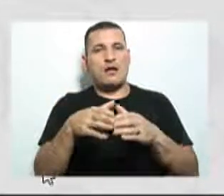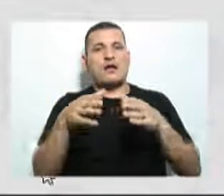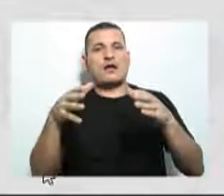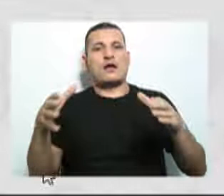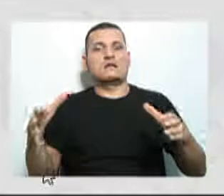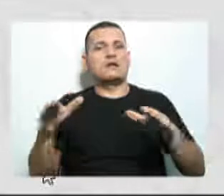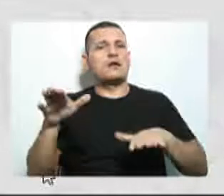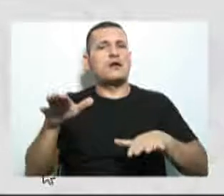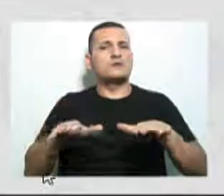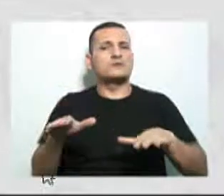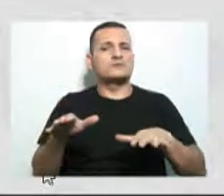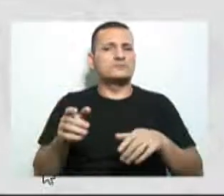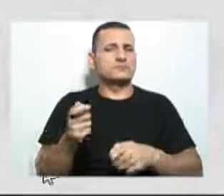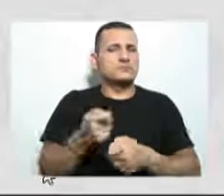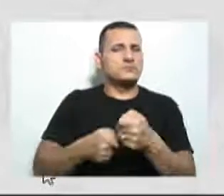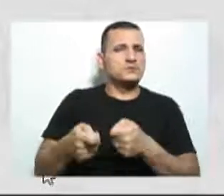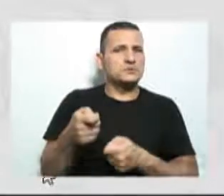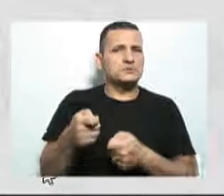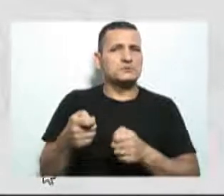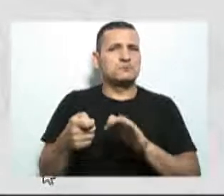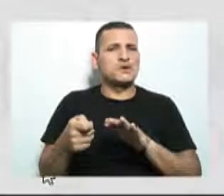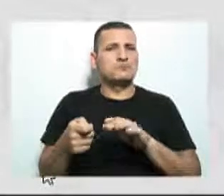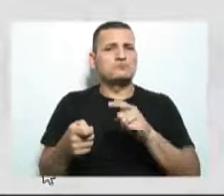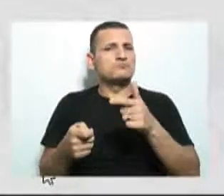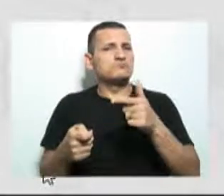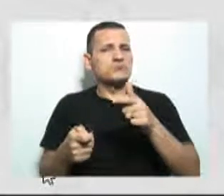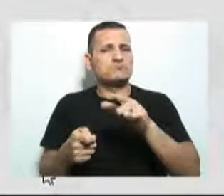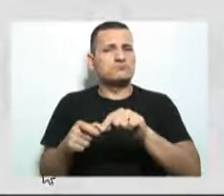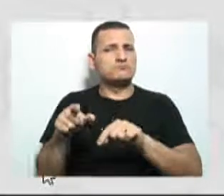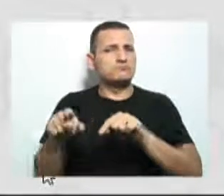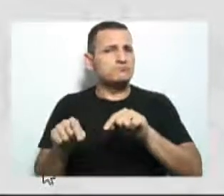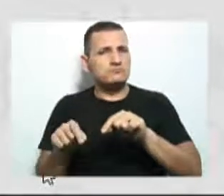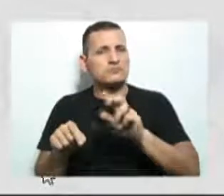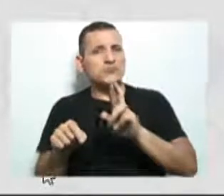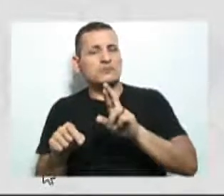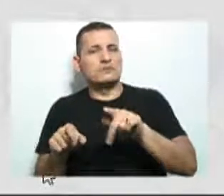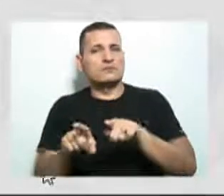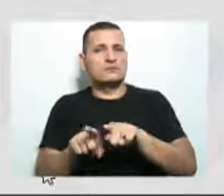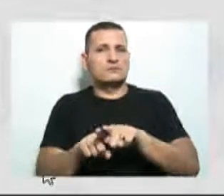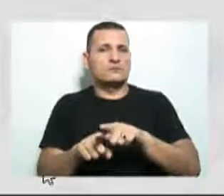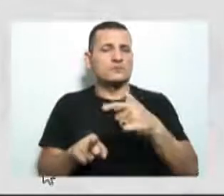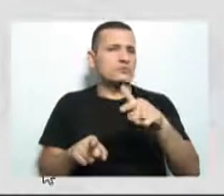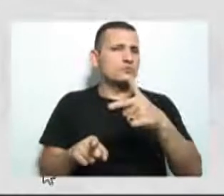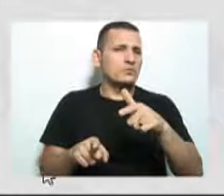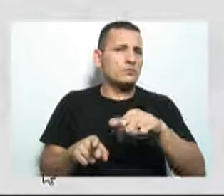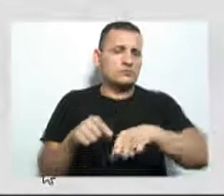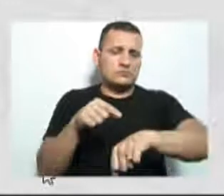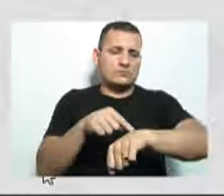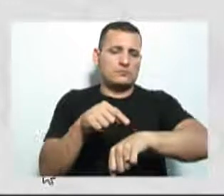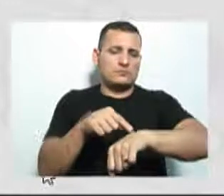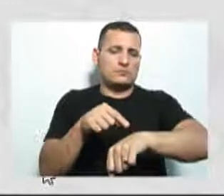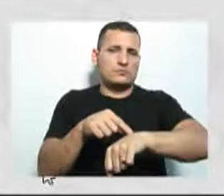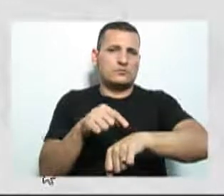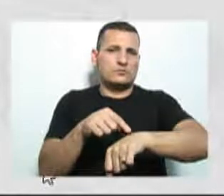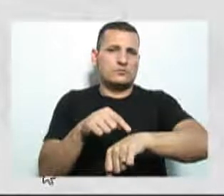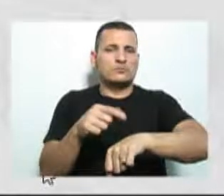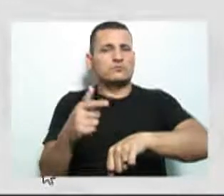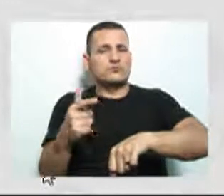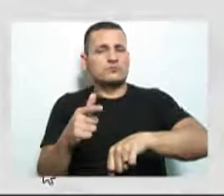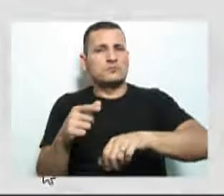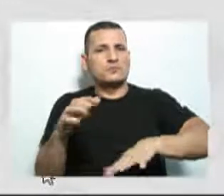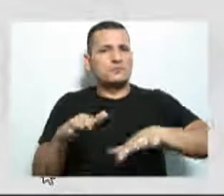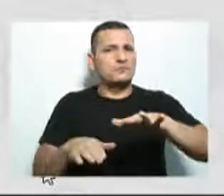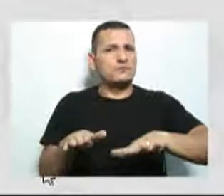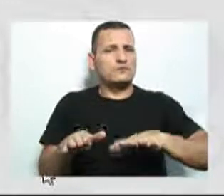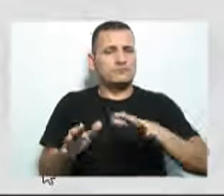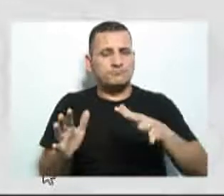sem escolher com quem e em que momento negociar. Quanto menos esperamos, já estamos